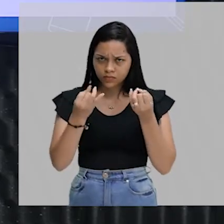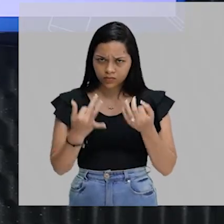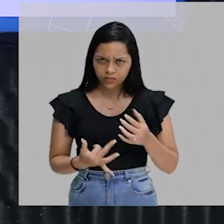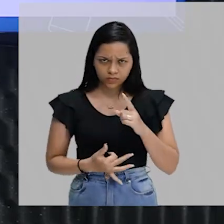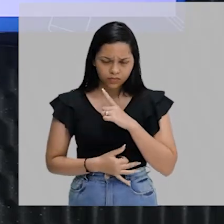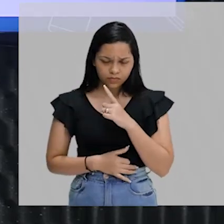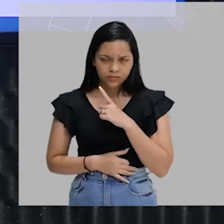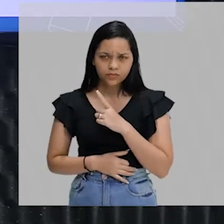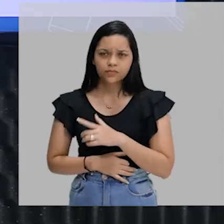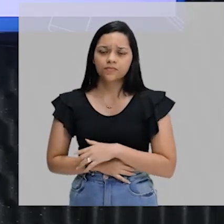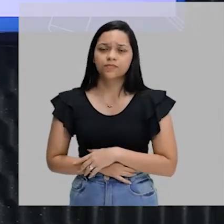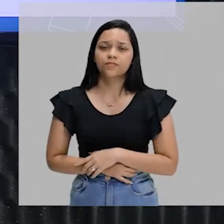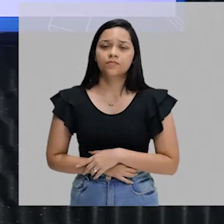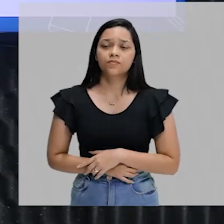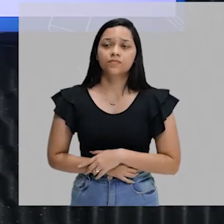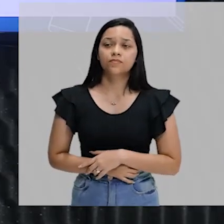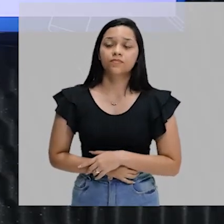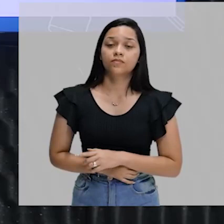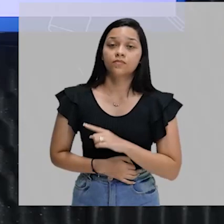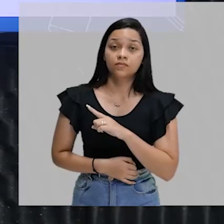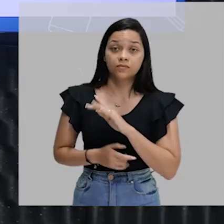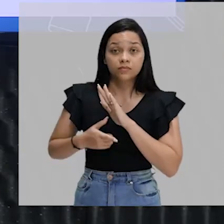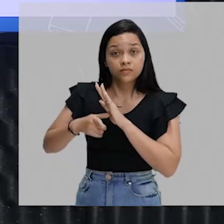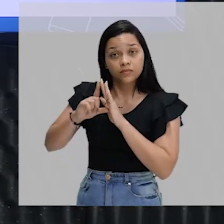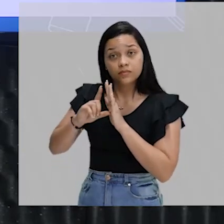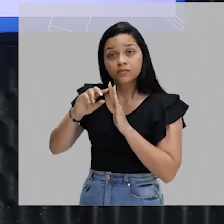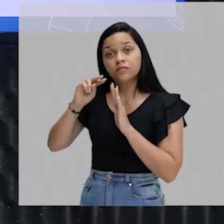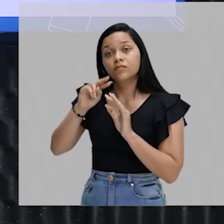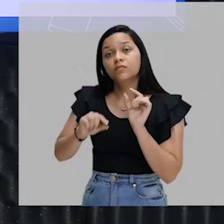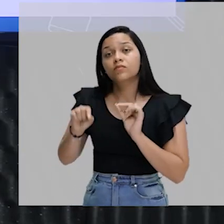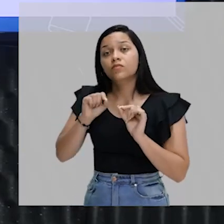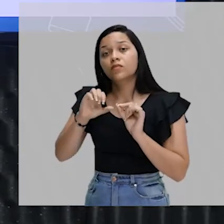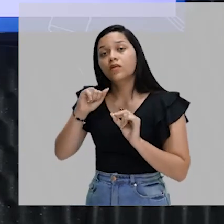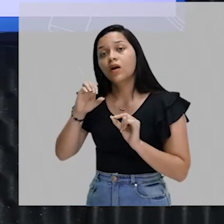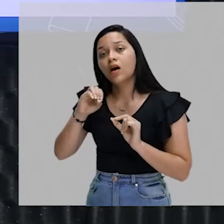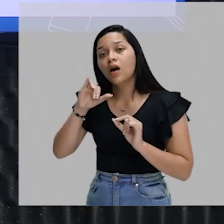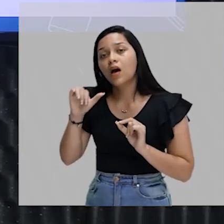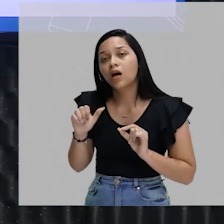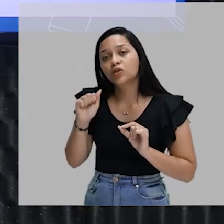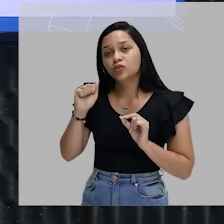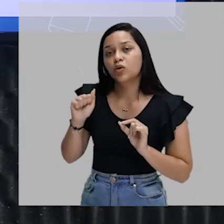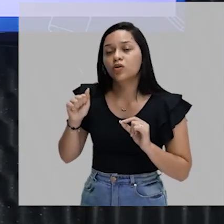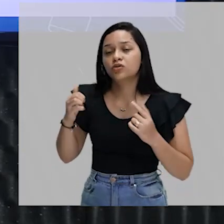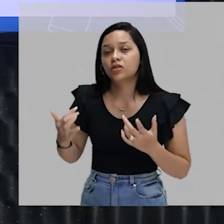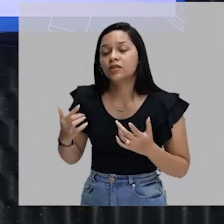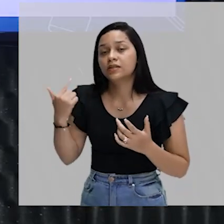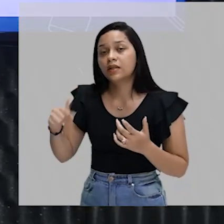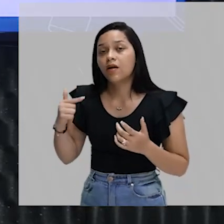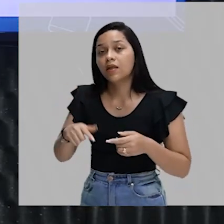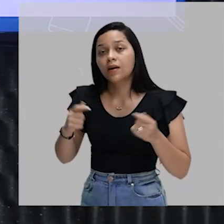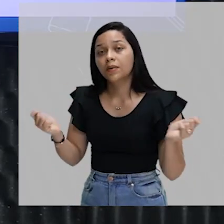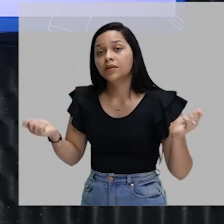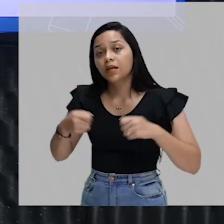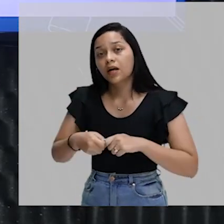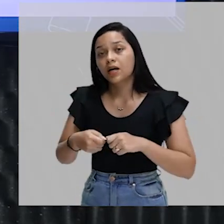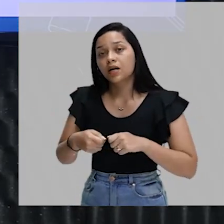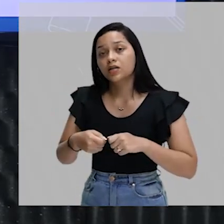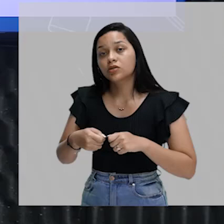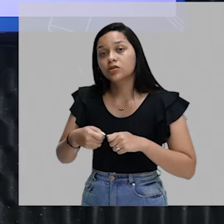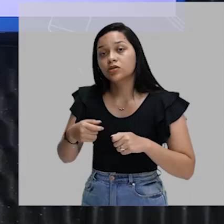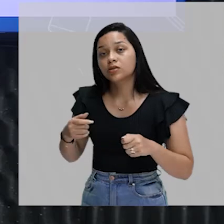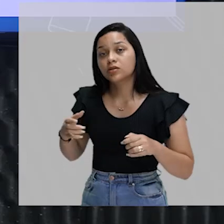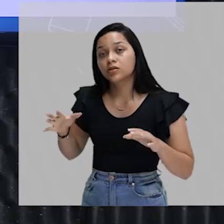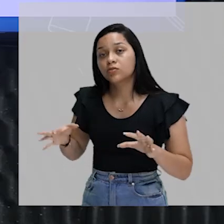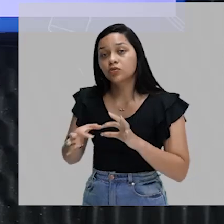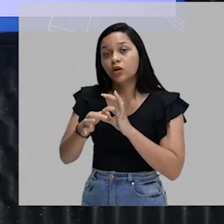um parêntese. Lá na questão anterior, nós vimos que a soja transgênica ela não tem capacidade de cruzar com